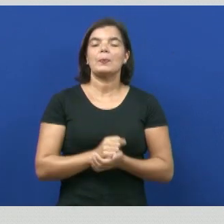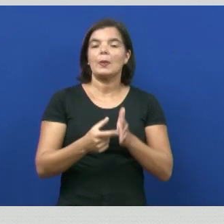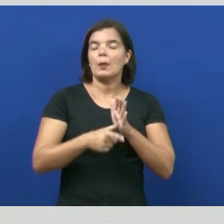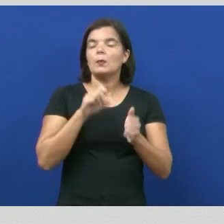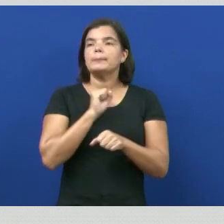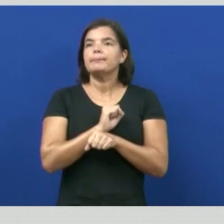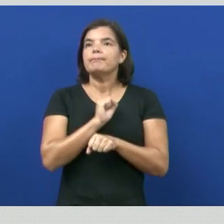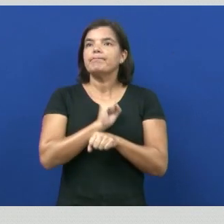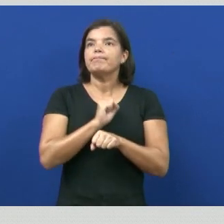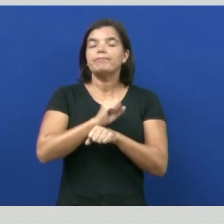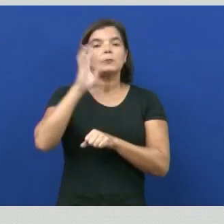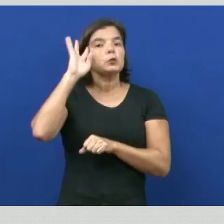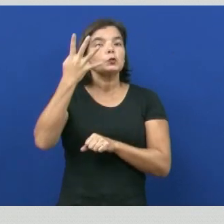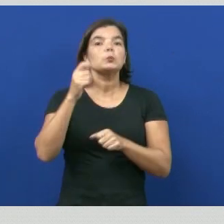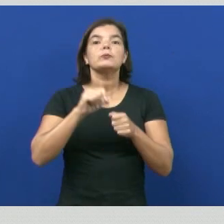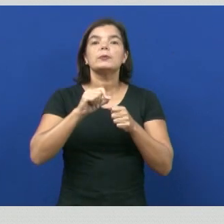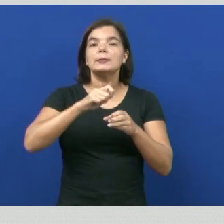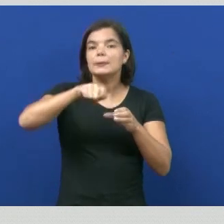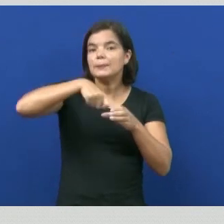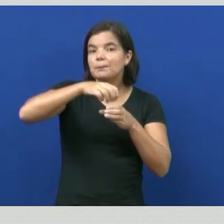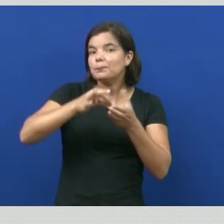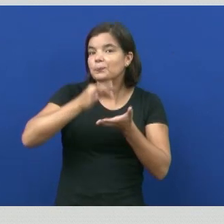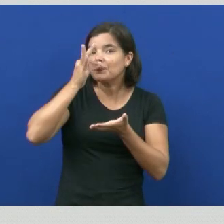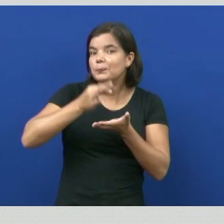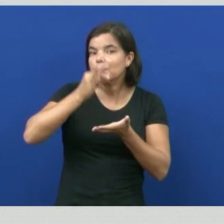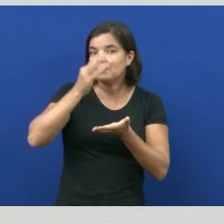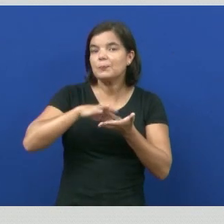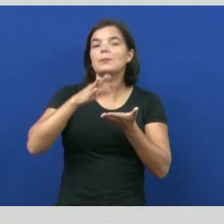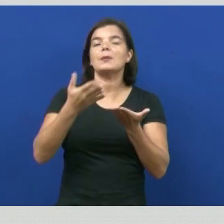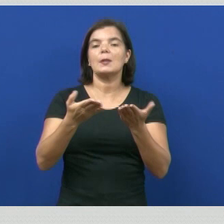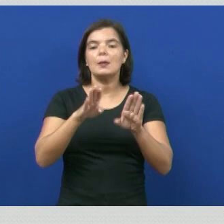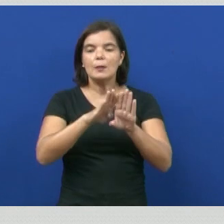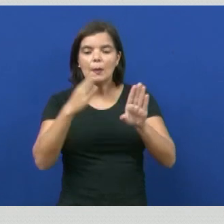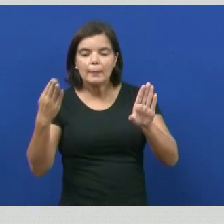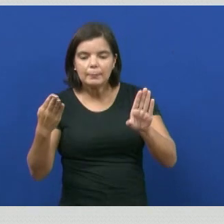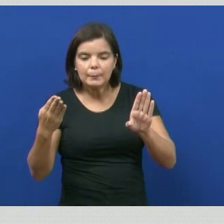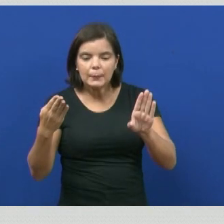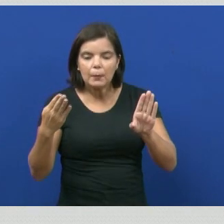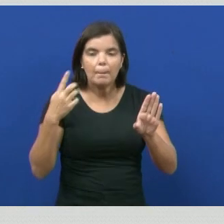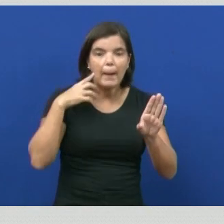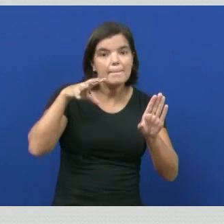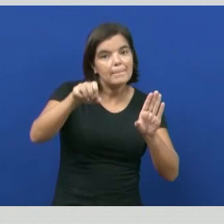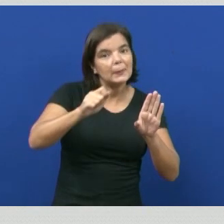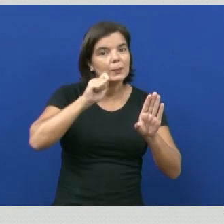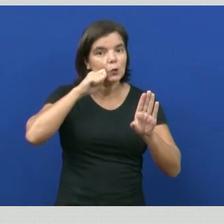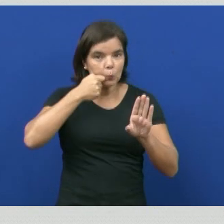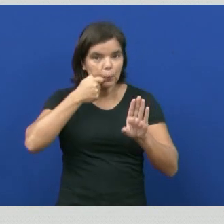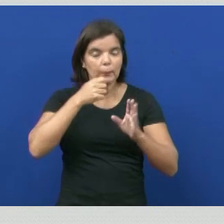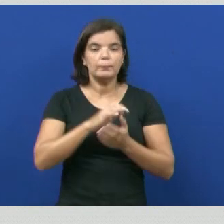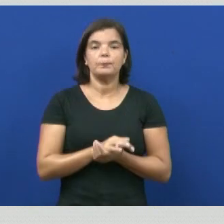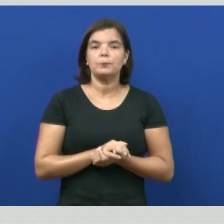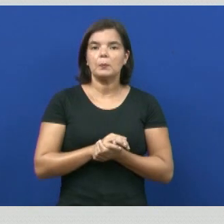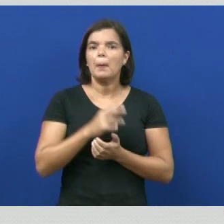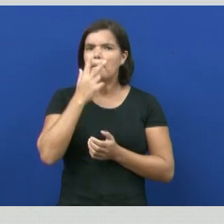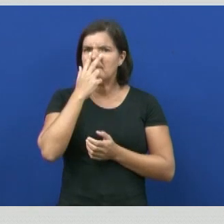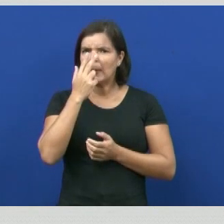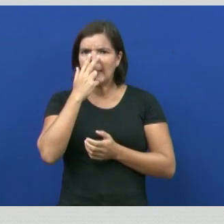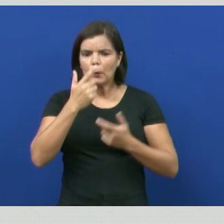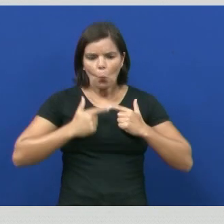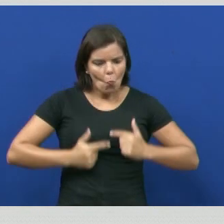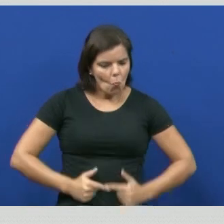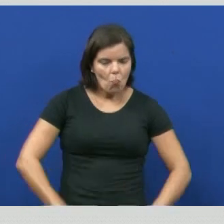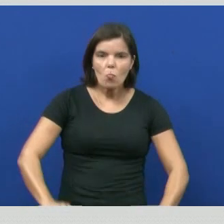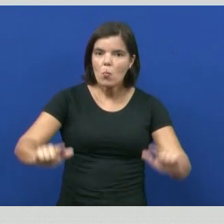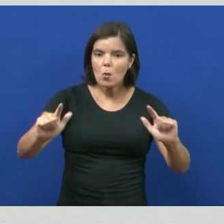Enquanto esperava, resolveu fazer um café. Pôs-se a água a ferver e abriu a porta de serviço para apanhar o pão. Como se estivesse